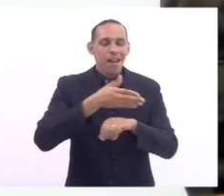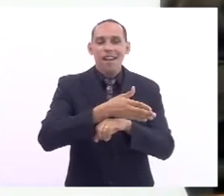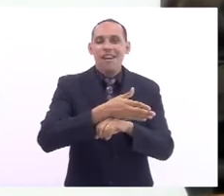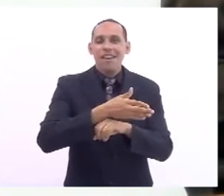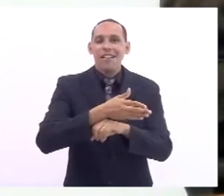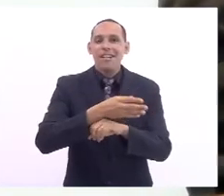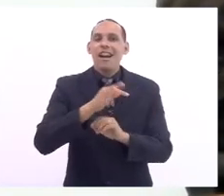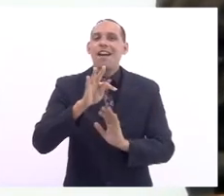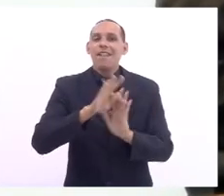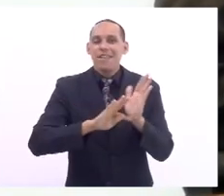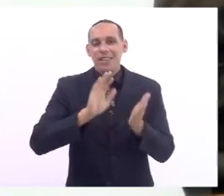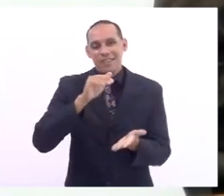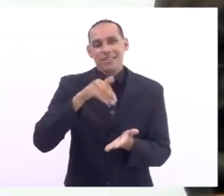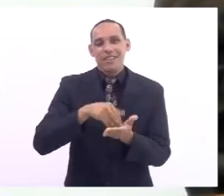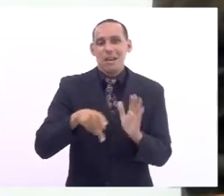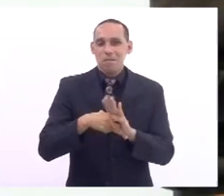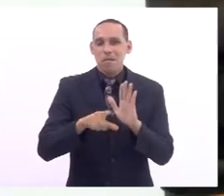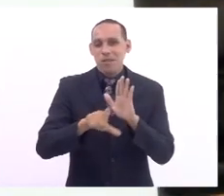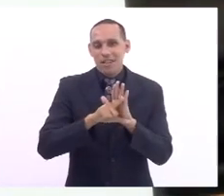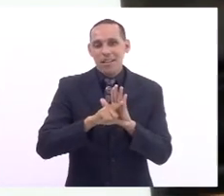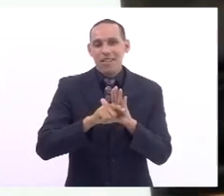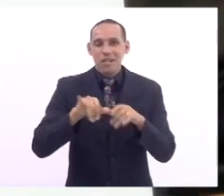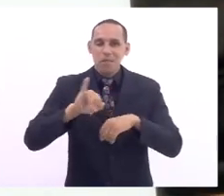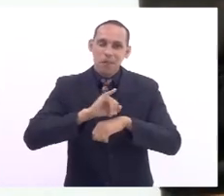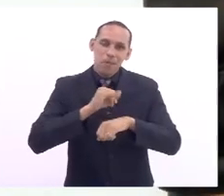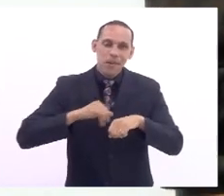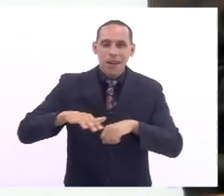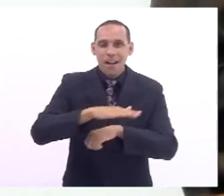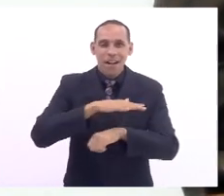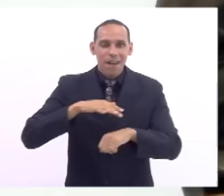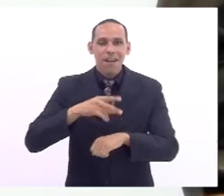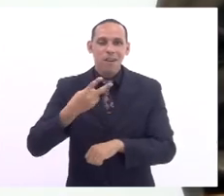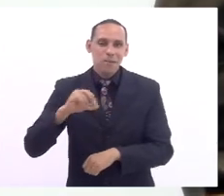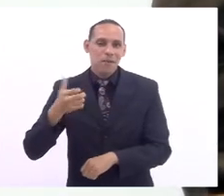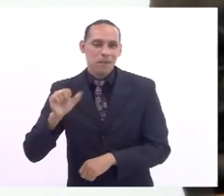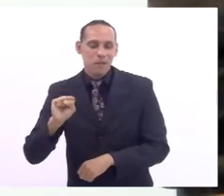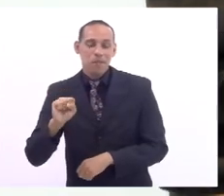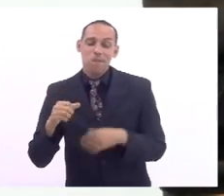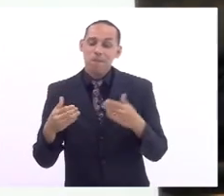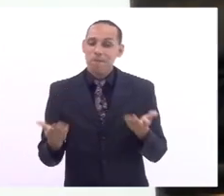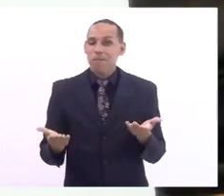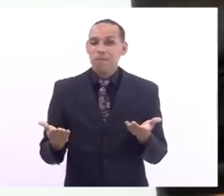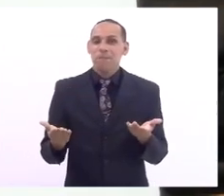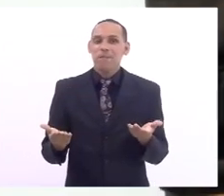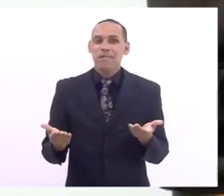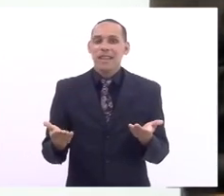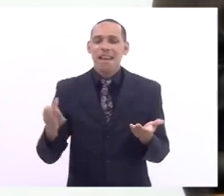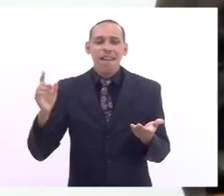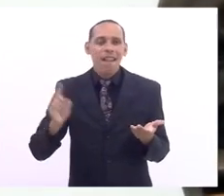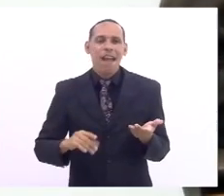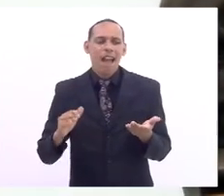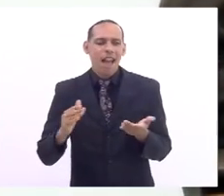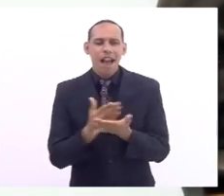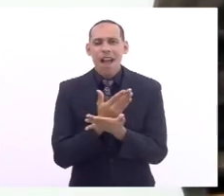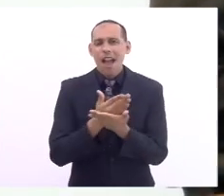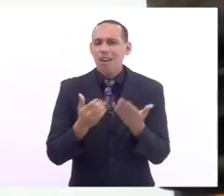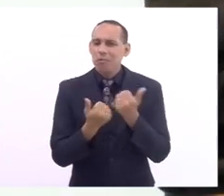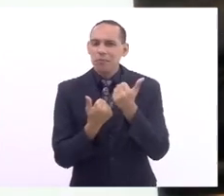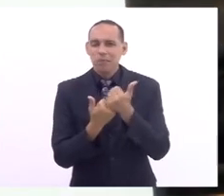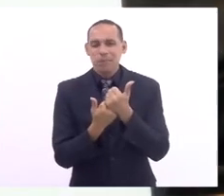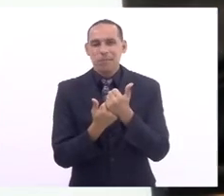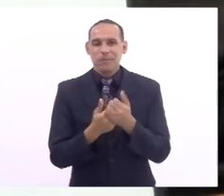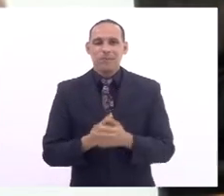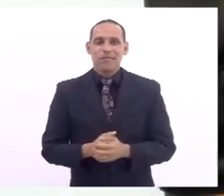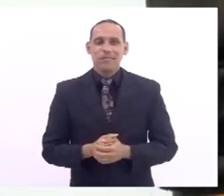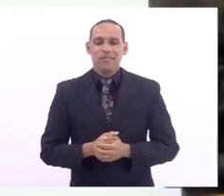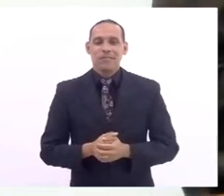final da Lei Metropolitana em 2018 Então eu acho que essas são algumas contribuições